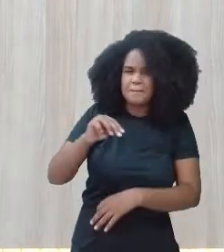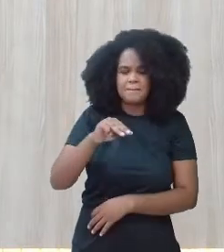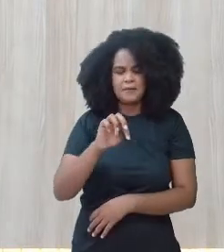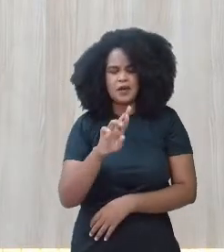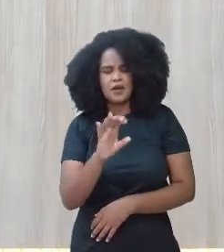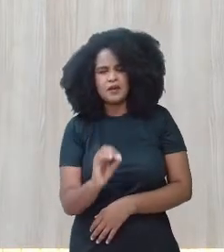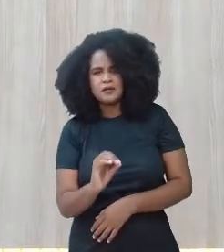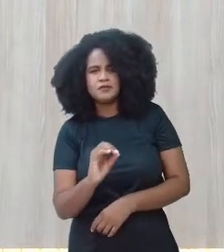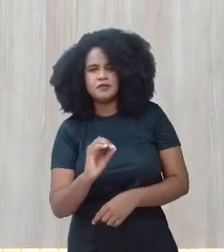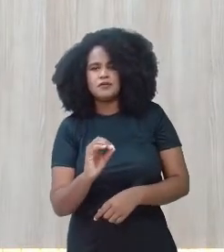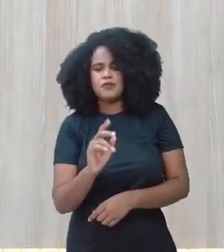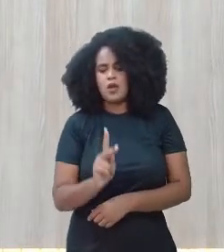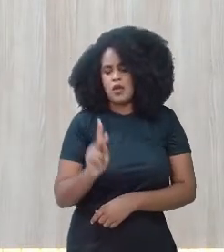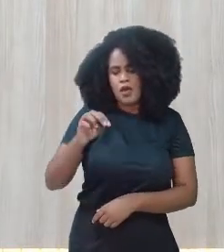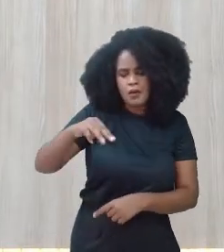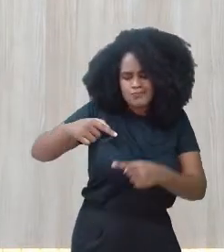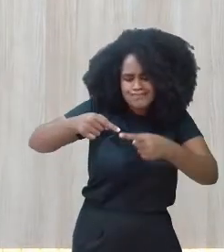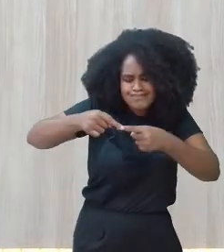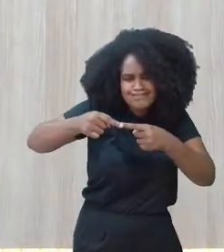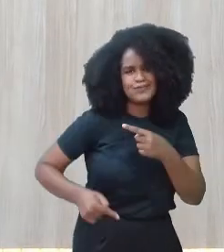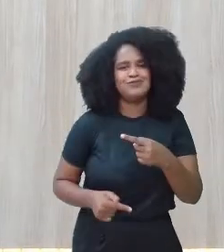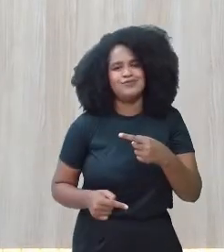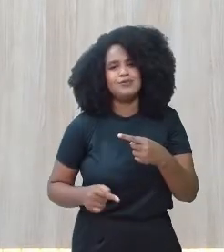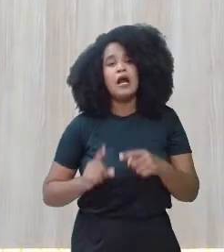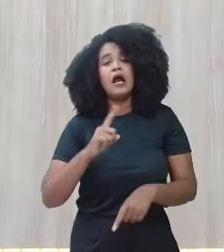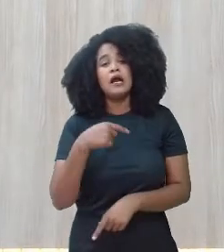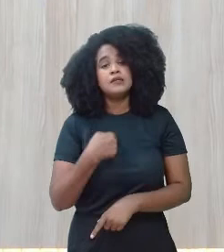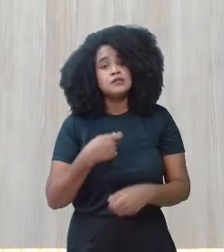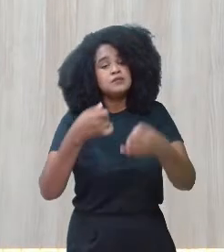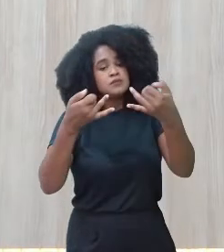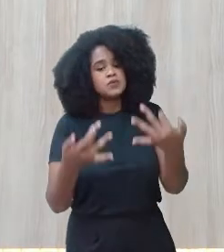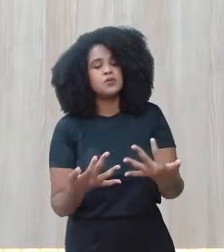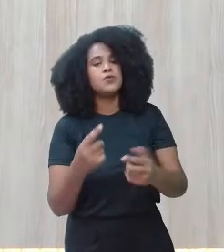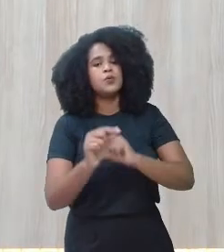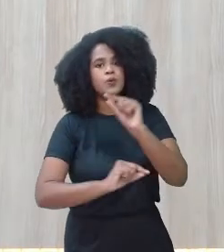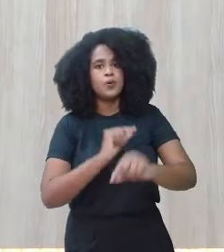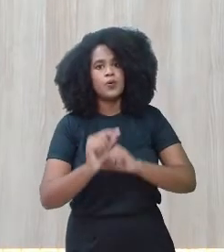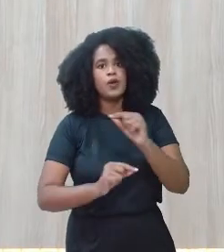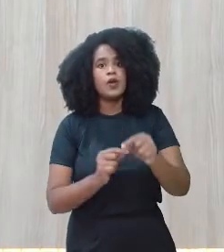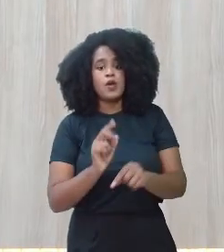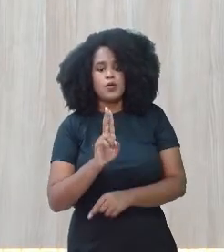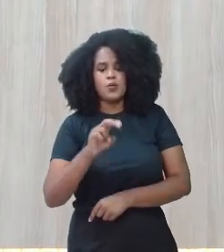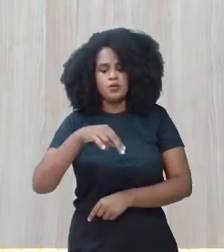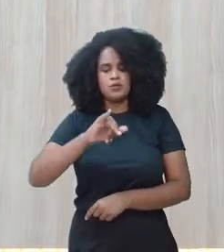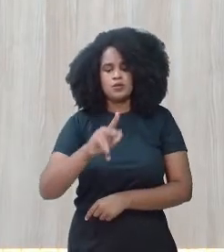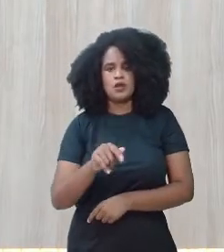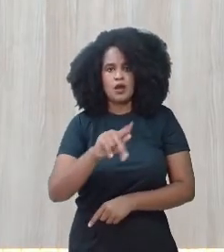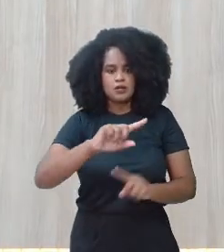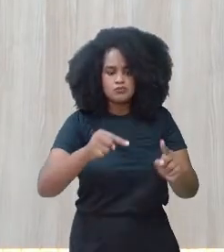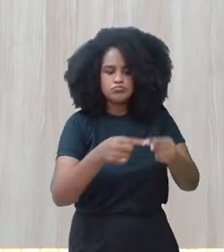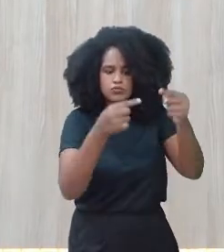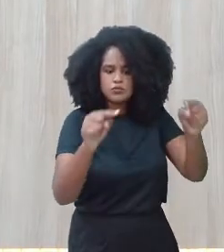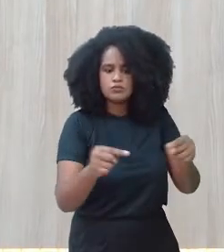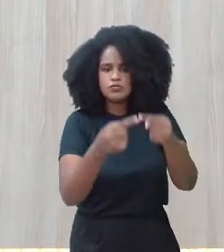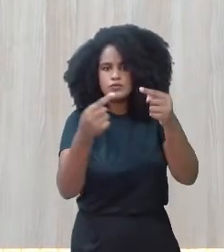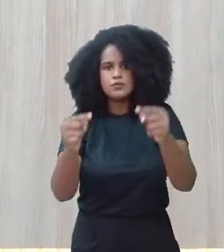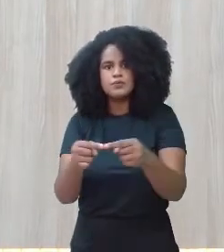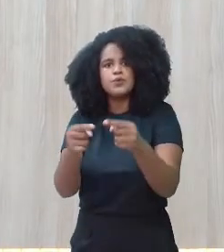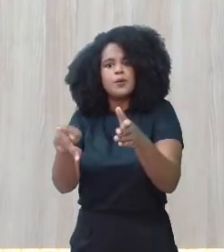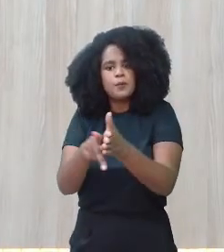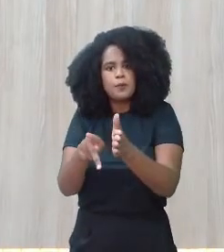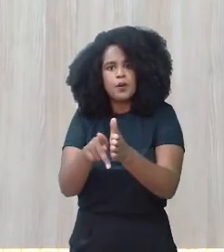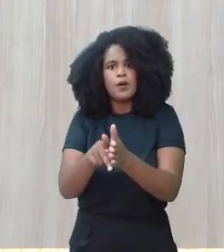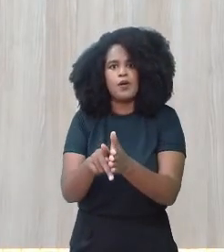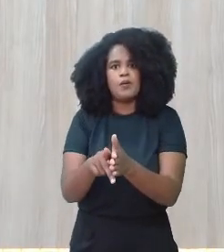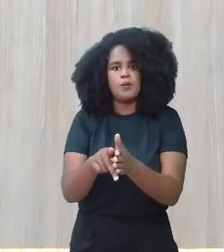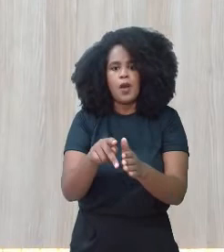seria interessante. A gente começou a aula falando sobre a unidade que se apropria, né, a unidade que é mais próxima daquela